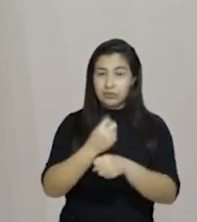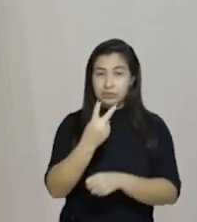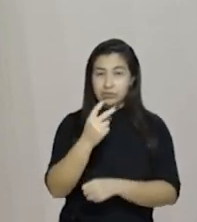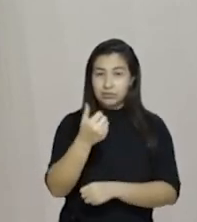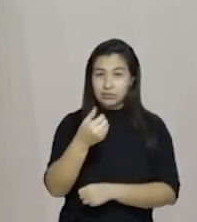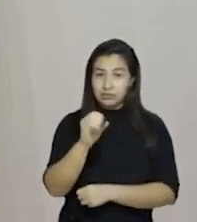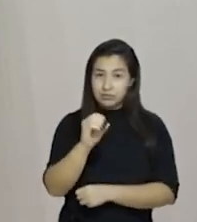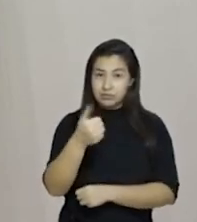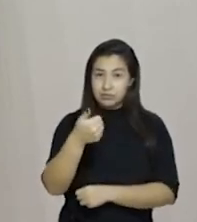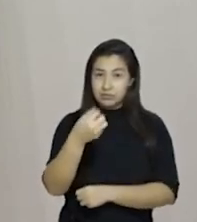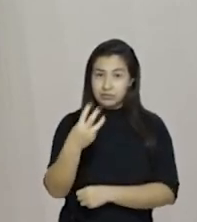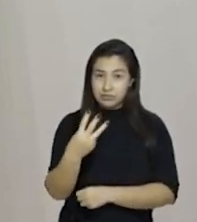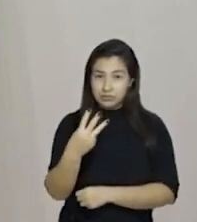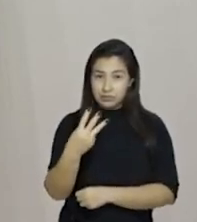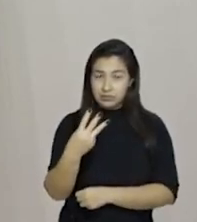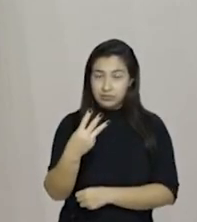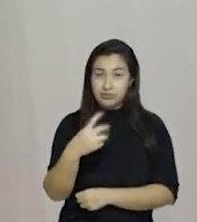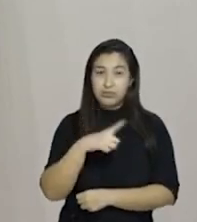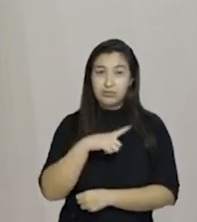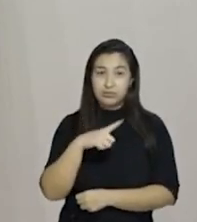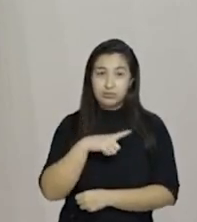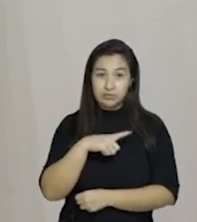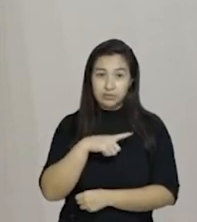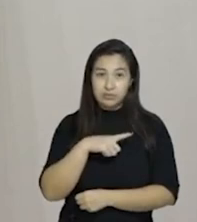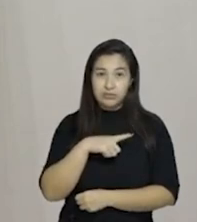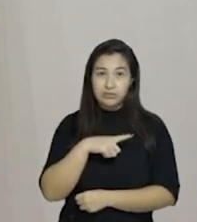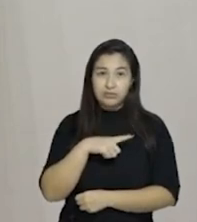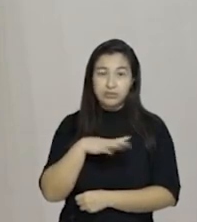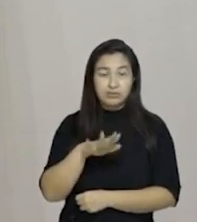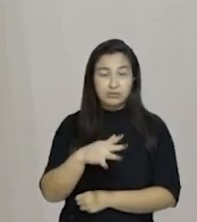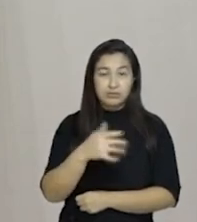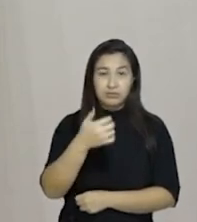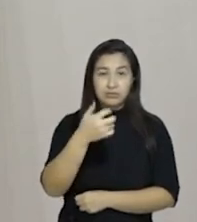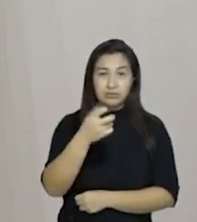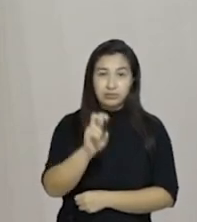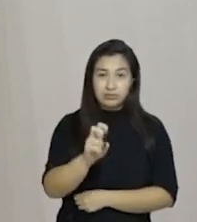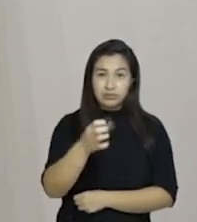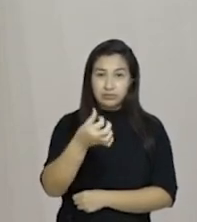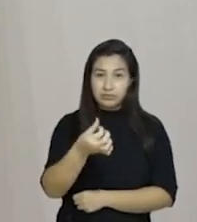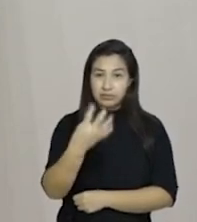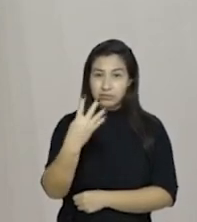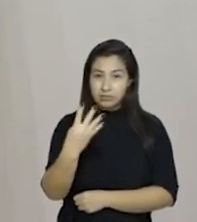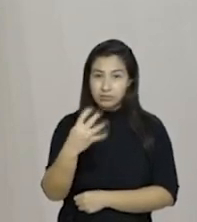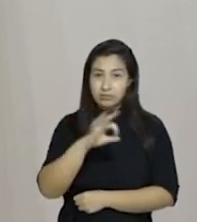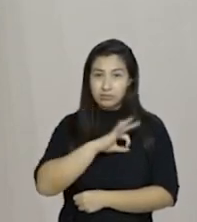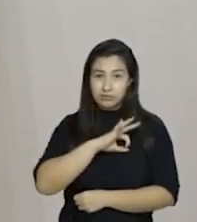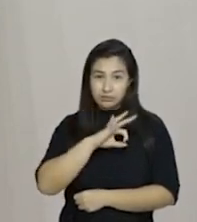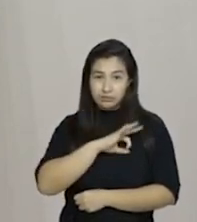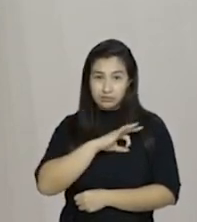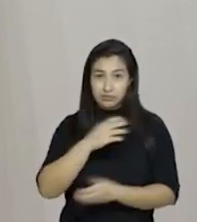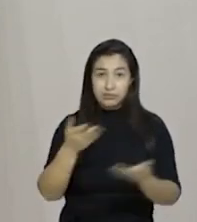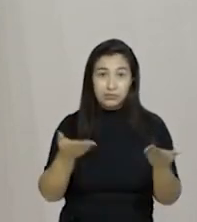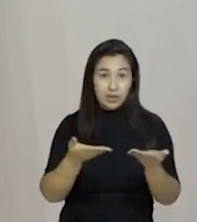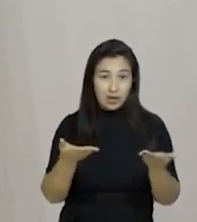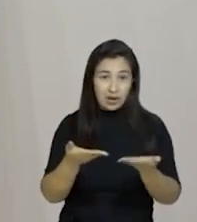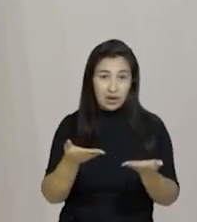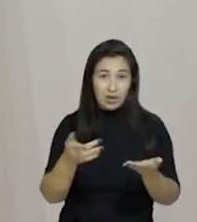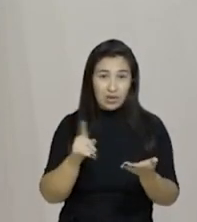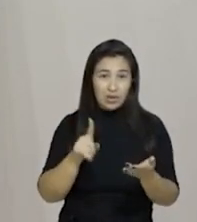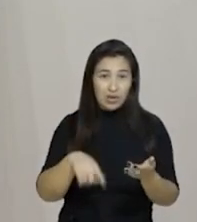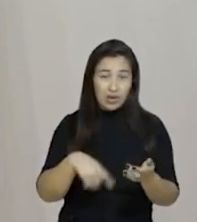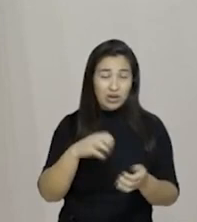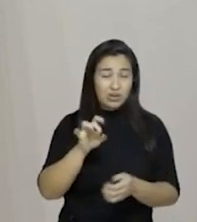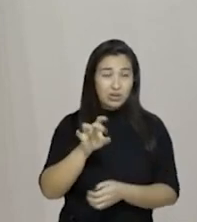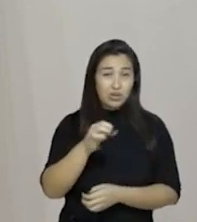mencionada que é anfre a biodisposição 574 policiais militares neste ano são apenas